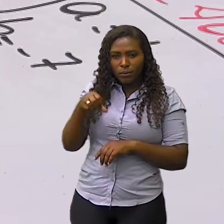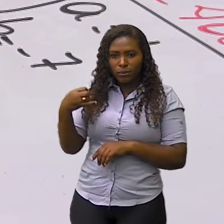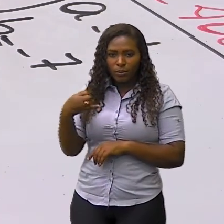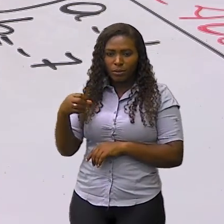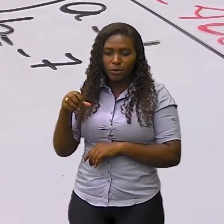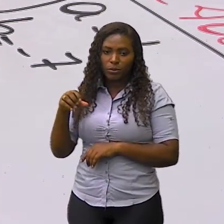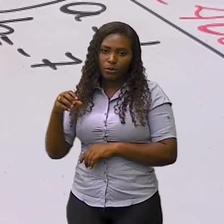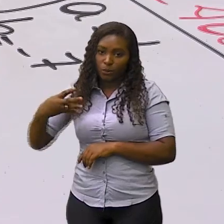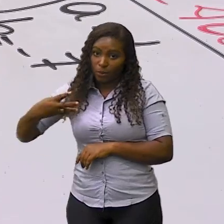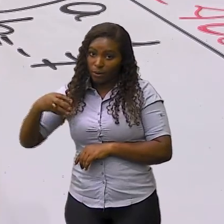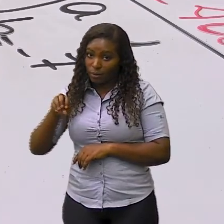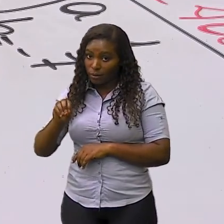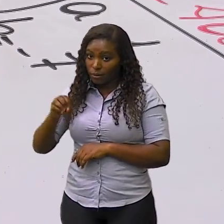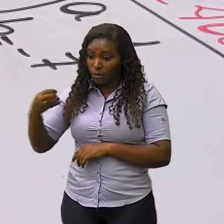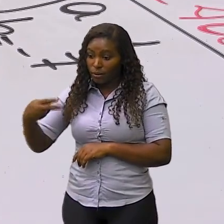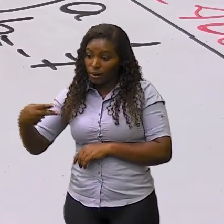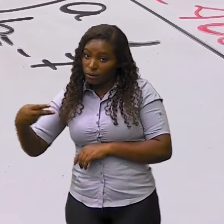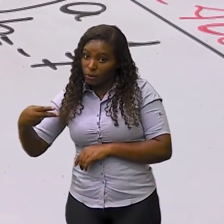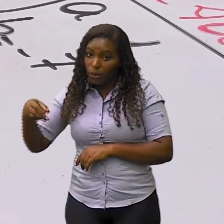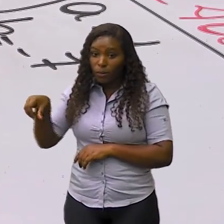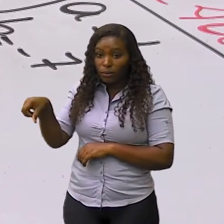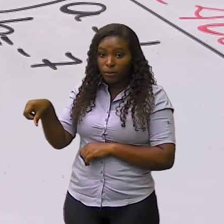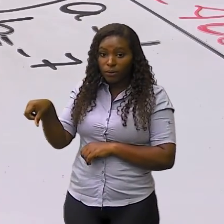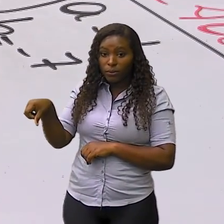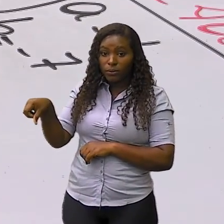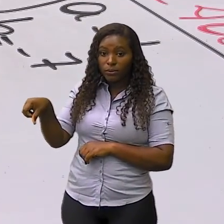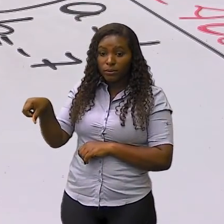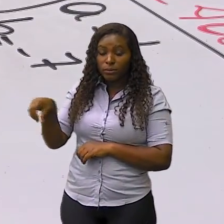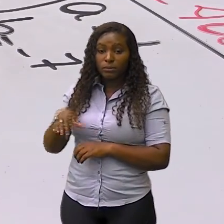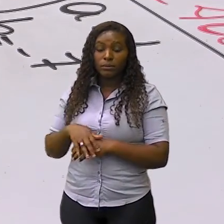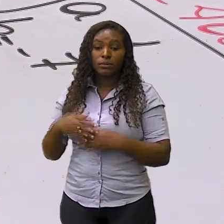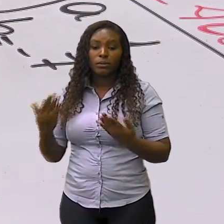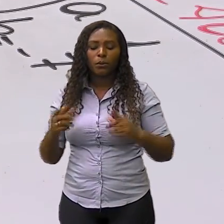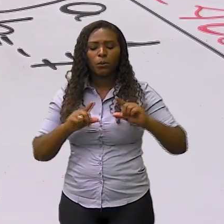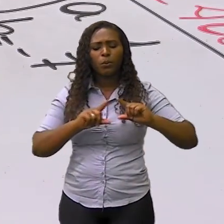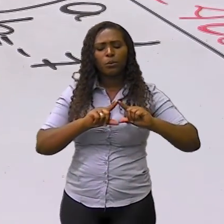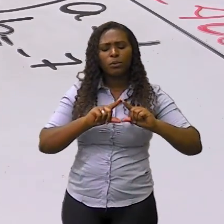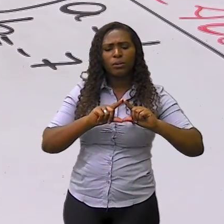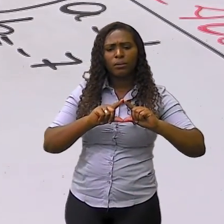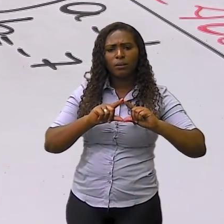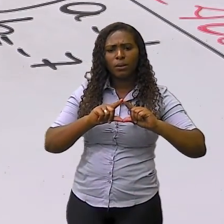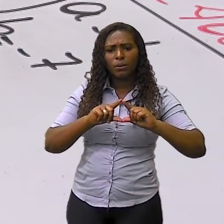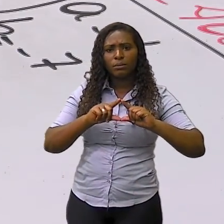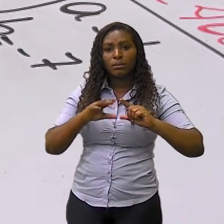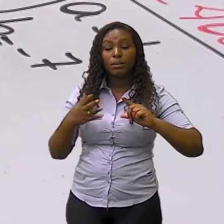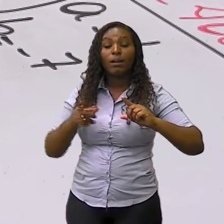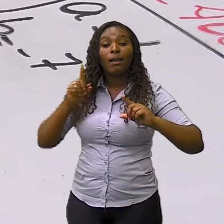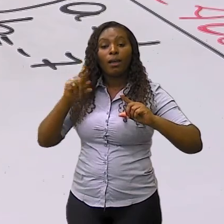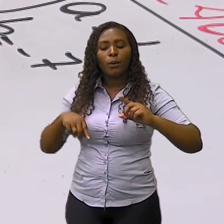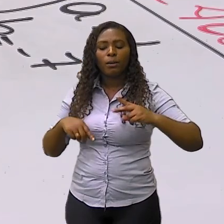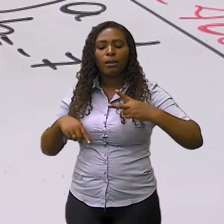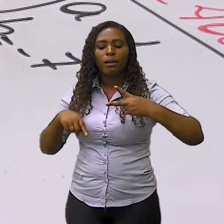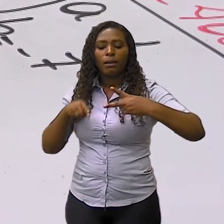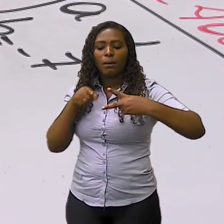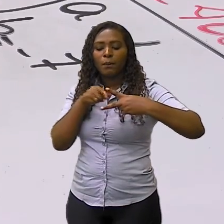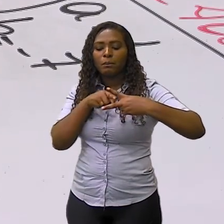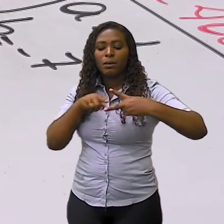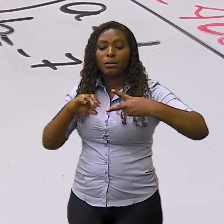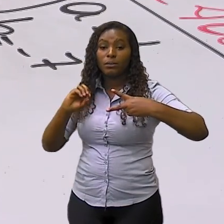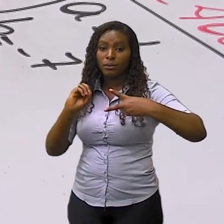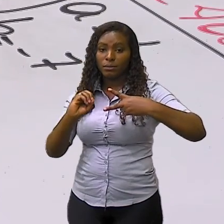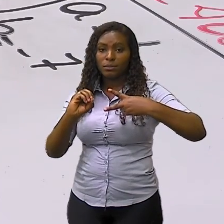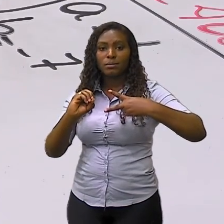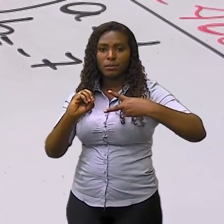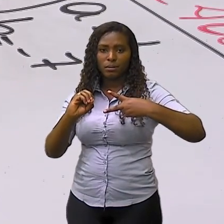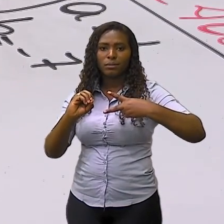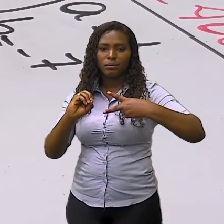temos aqui, ó, praticar fatoração, resolução, nós temos vídeo, né? Todo esse